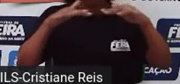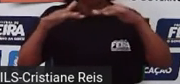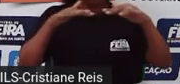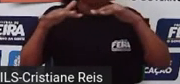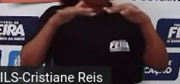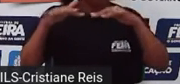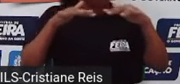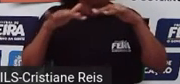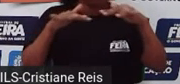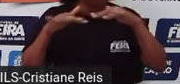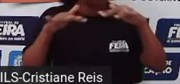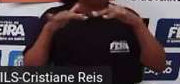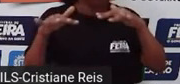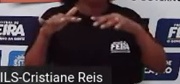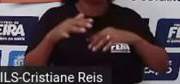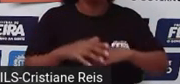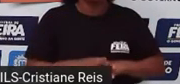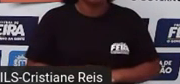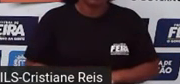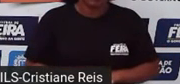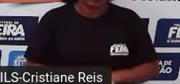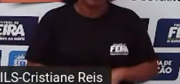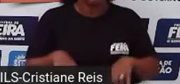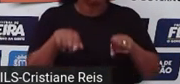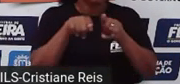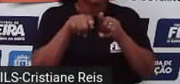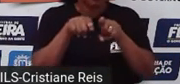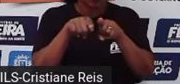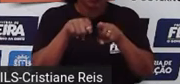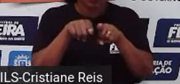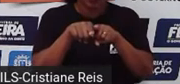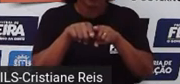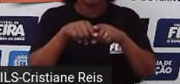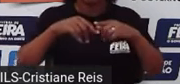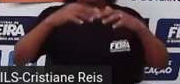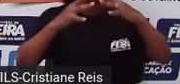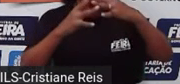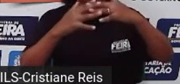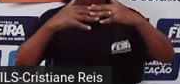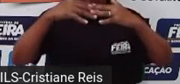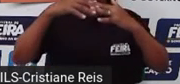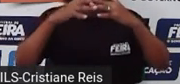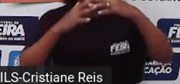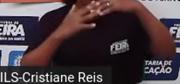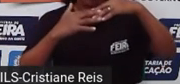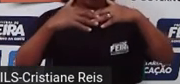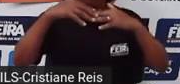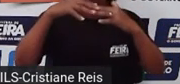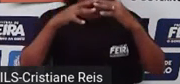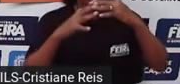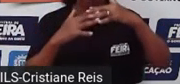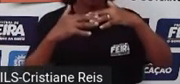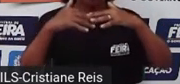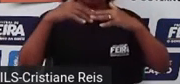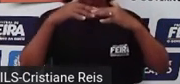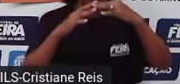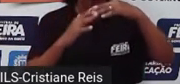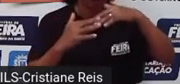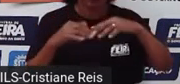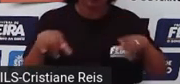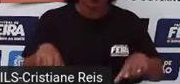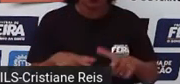as áreas dos encontros né das placas tectônicas que vão gerar né esses terremotos e até mesmo esses processos mais